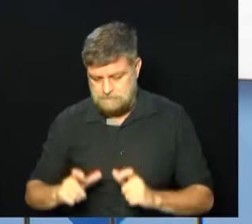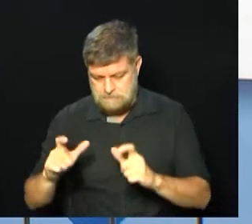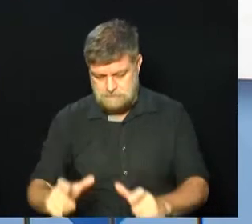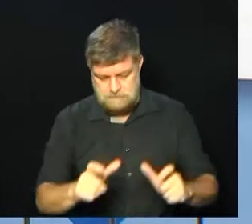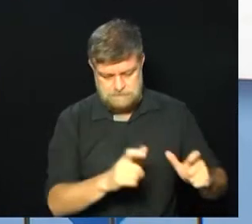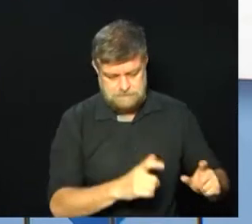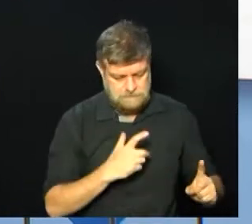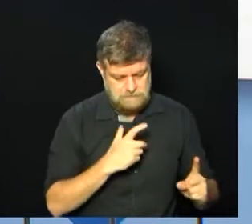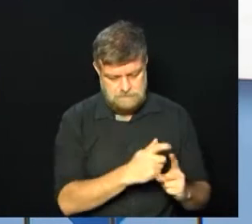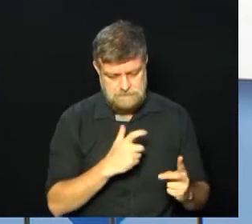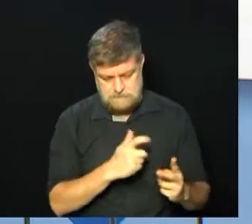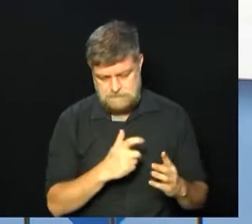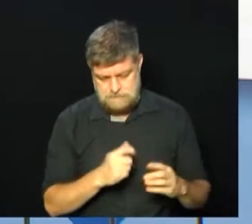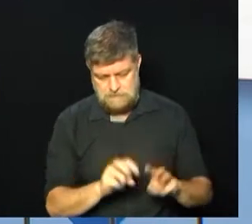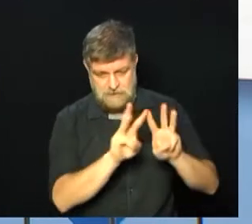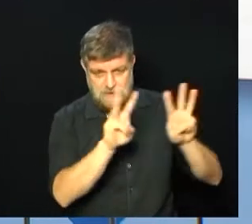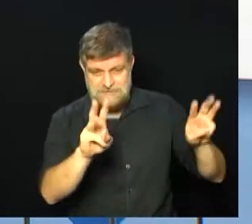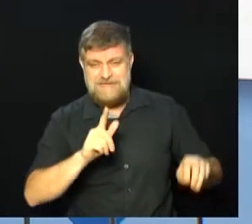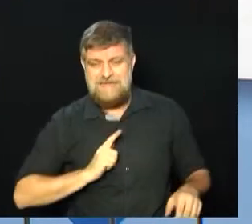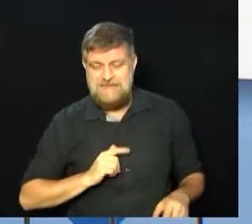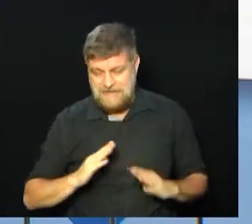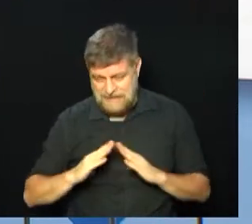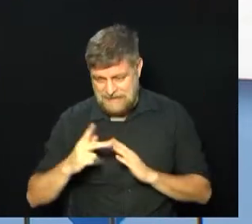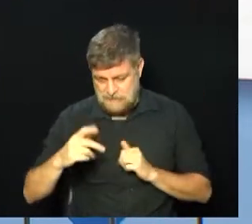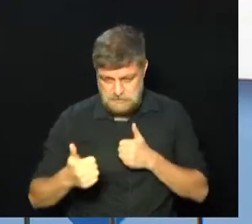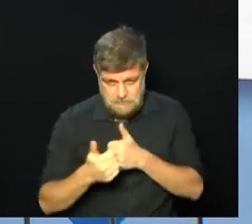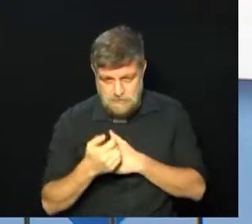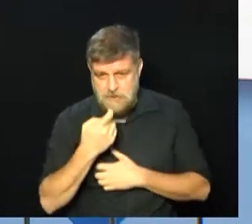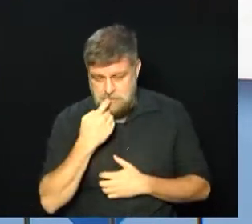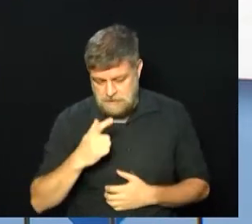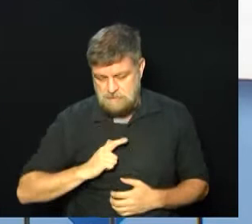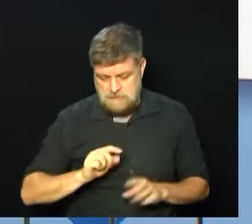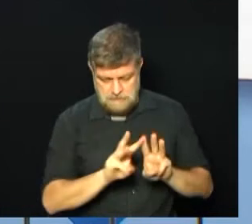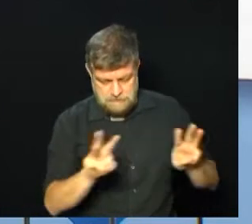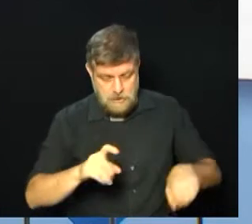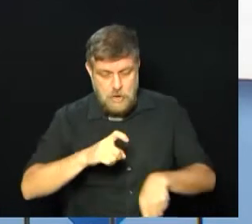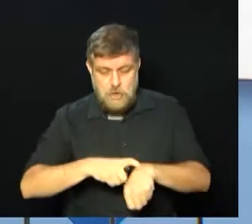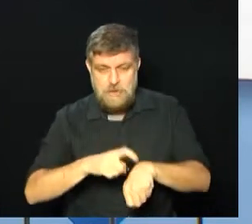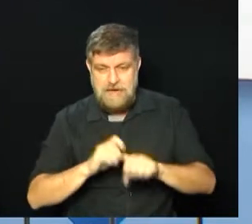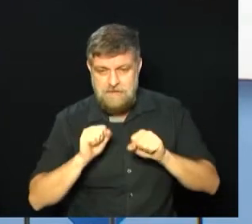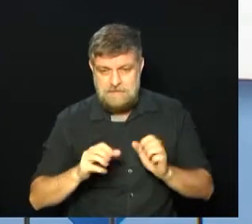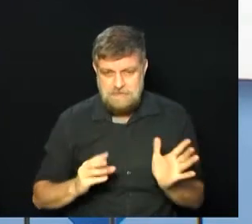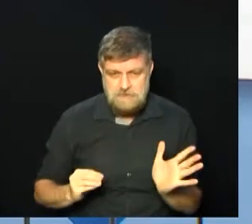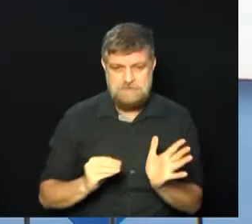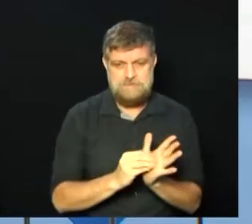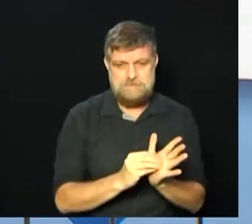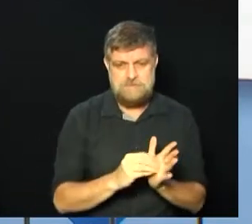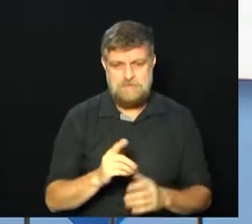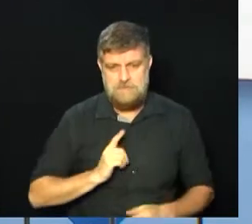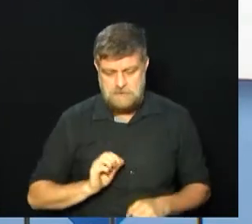vacinação inclusive no site tem endereço tem um local mais perto da sua casa e horários disponíveis para a imunização